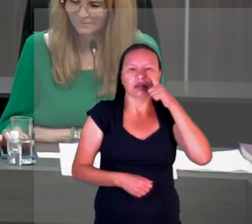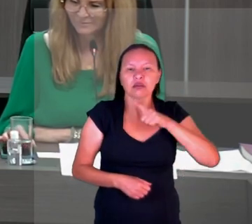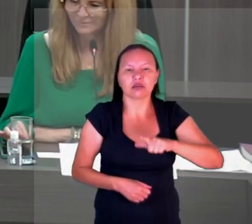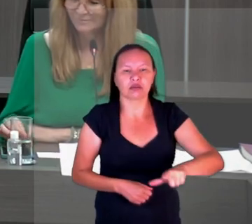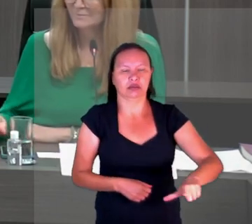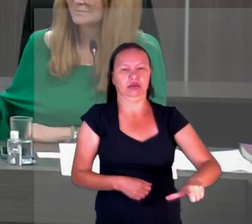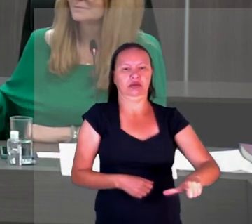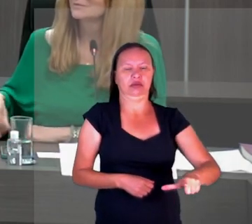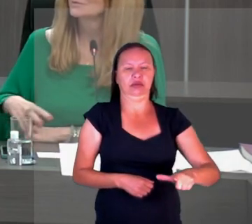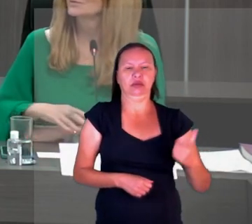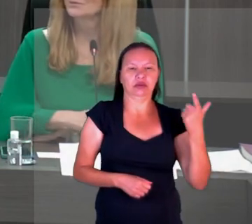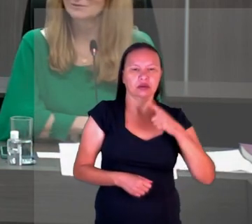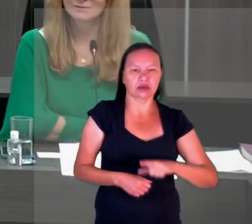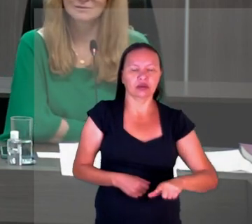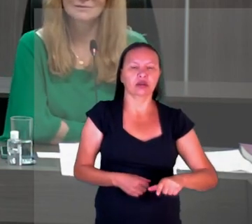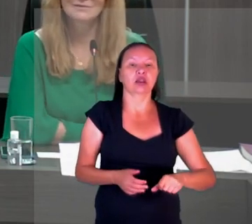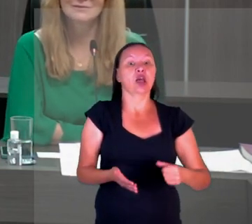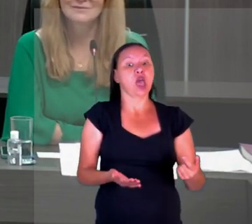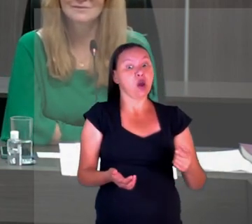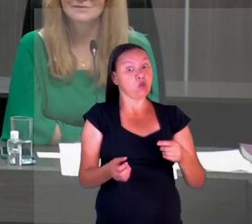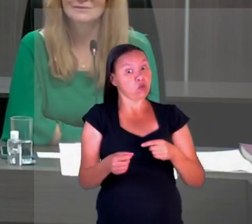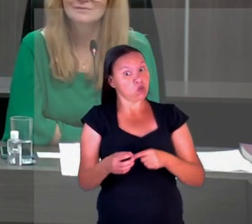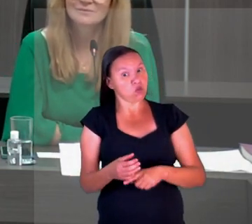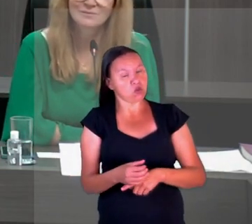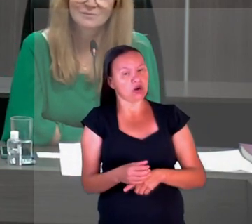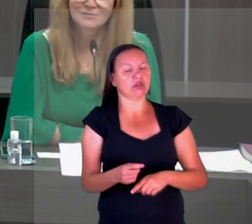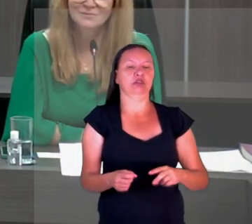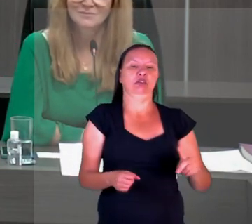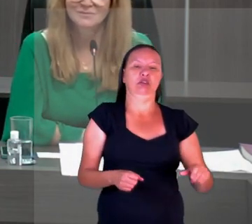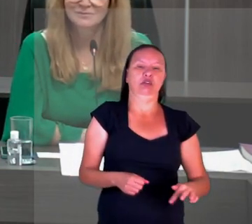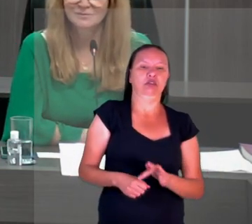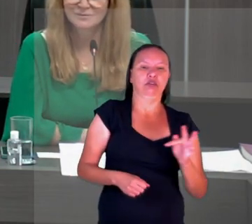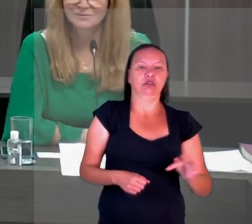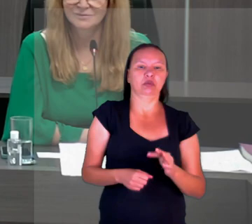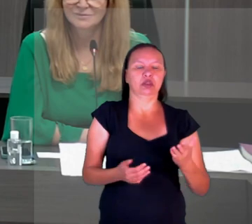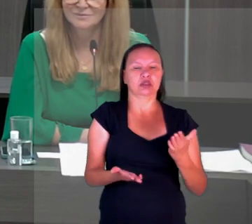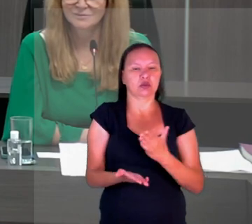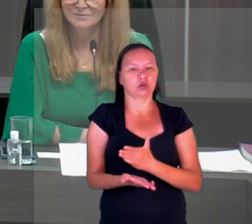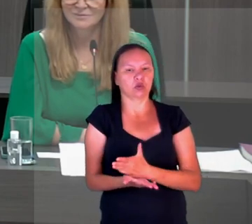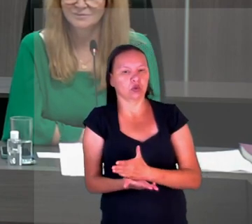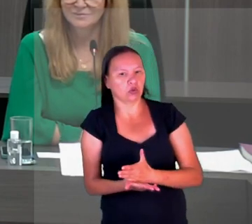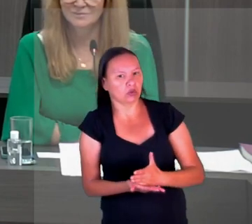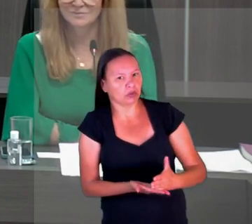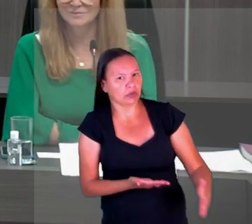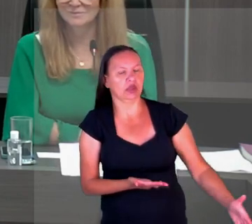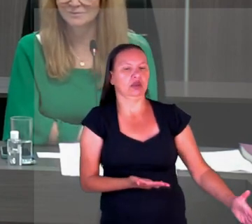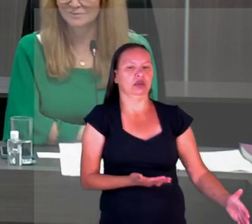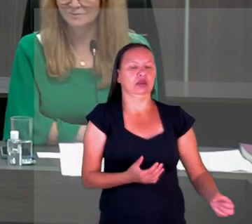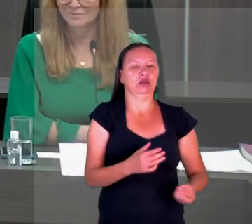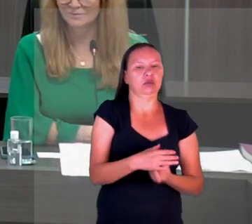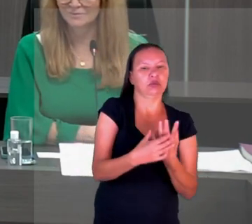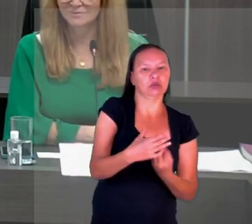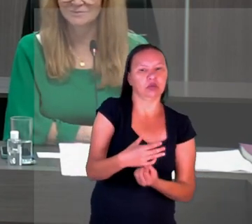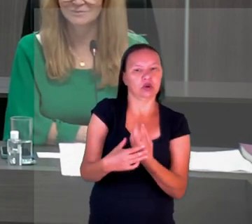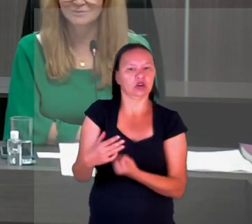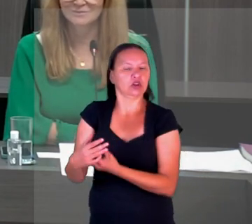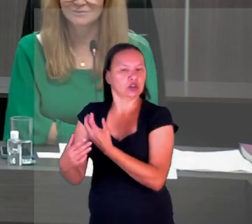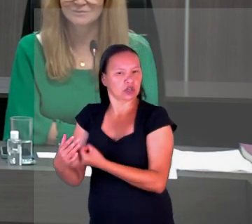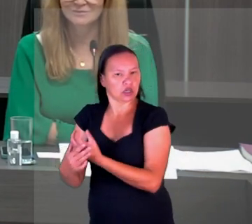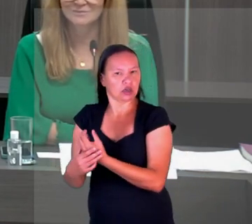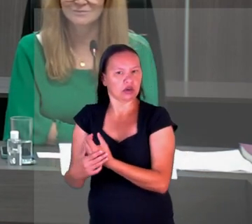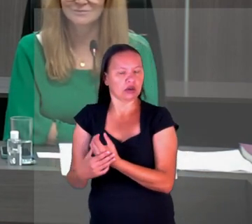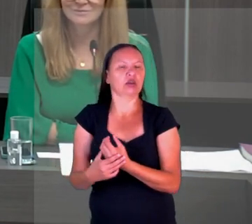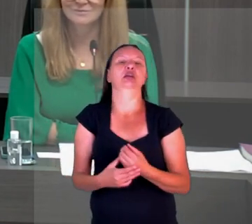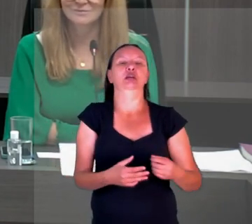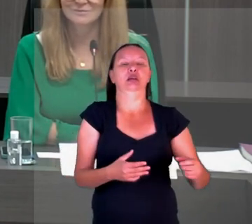uma uma formação Inicial uma uniformização de conceitos para o projeto nosso que é uma formação